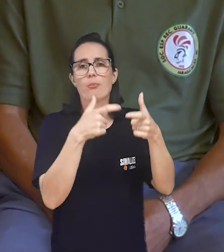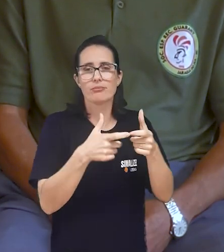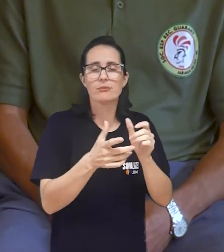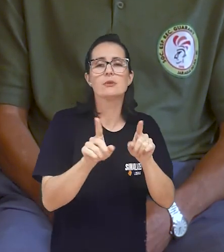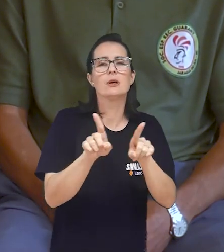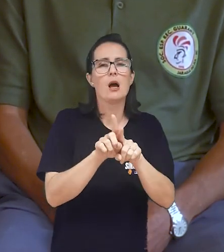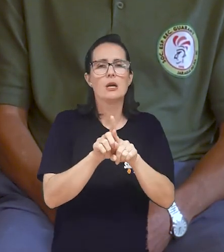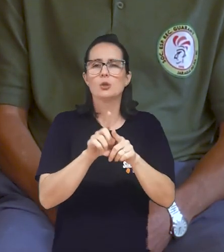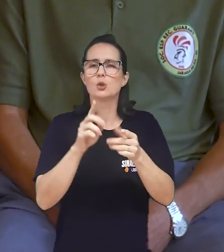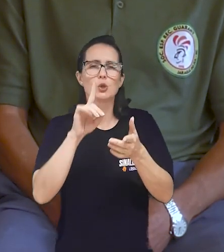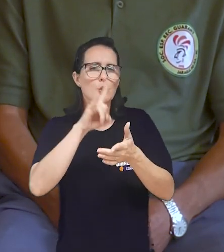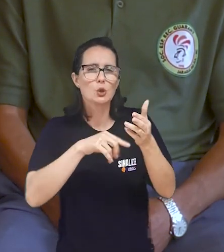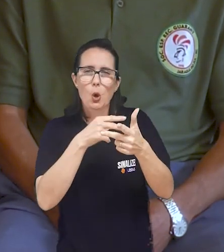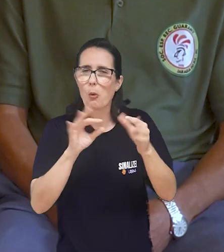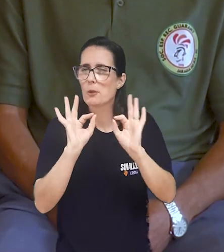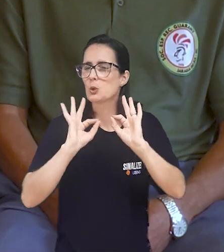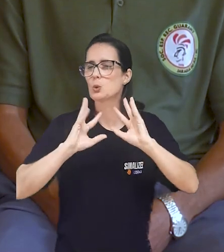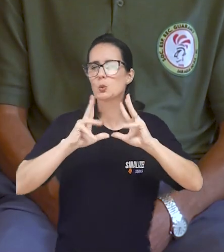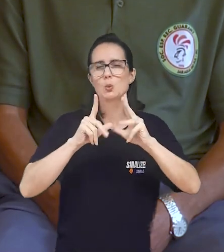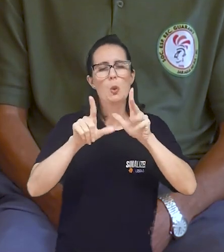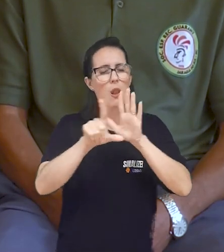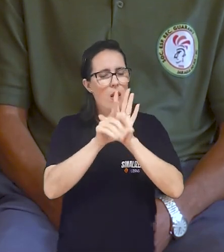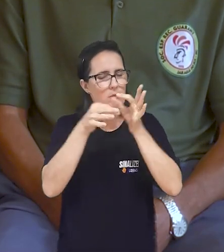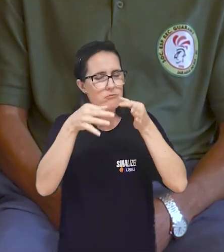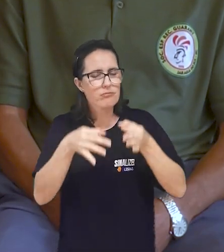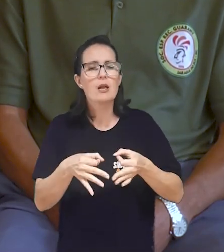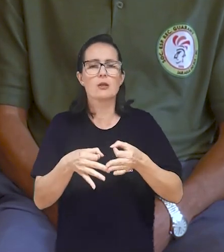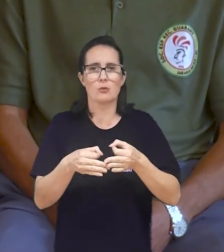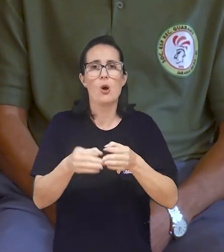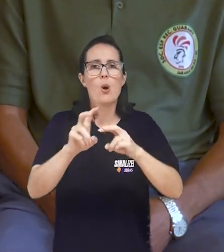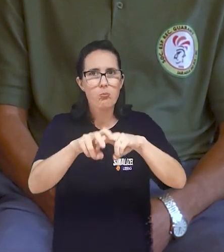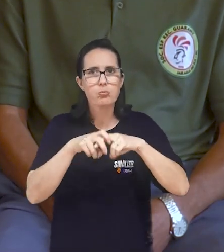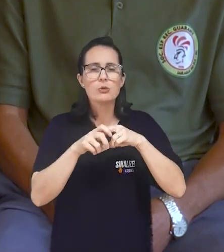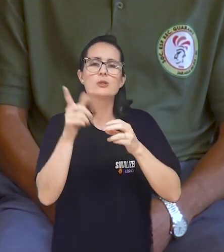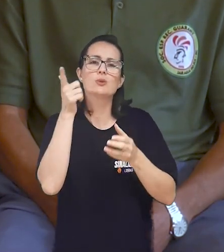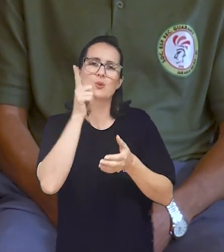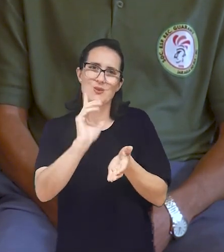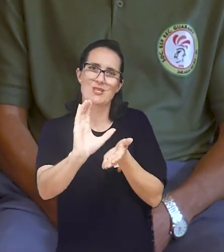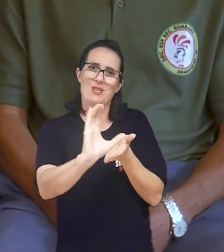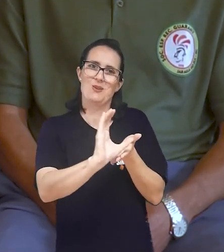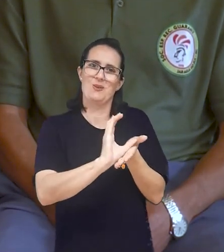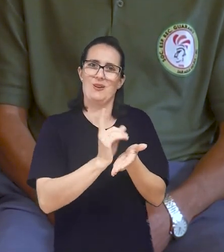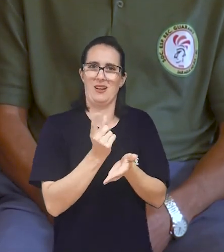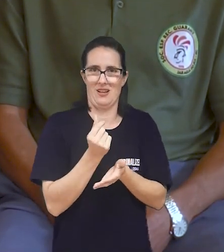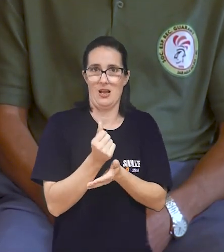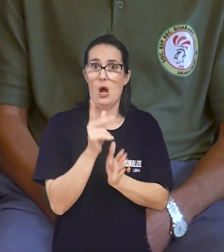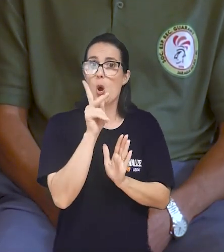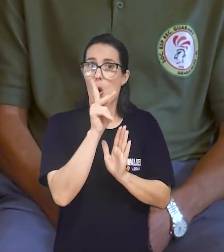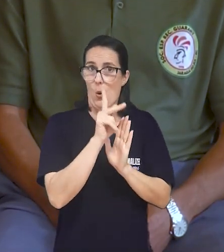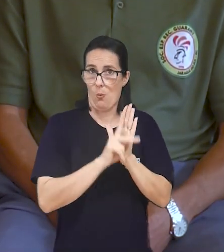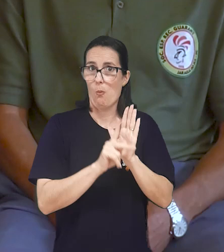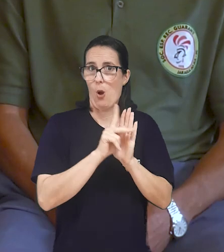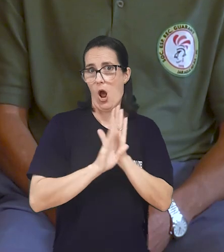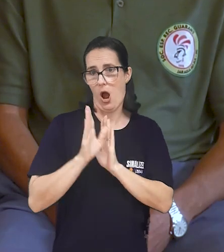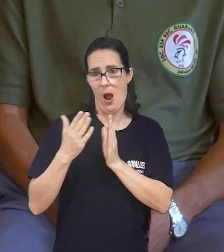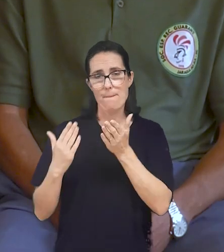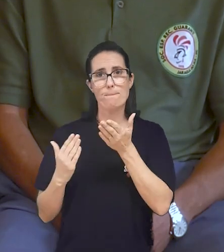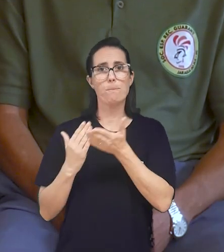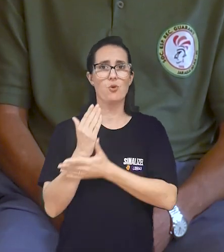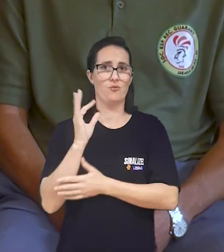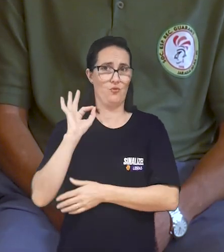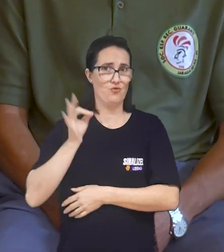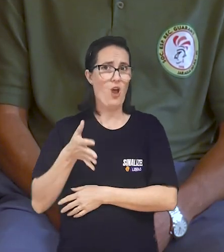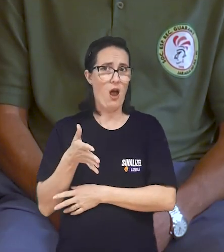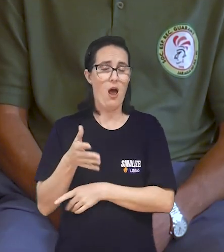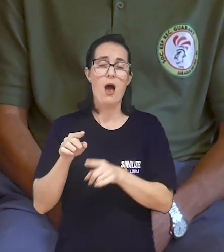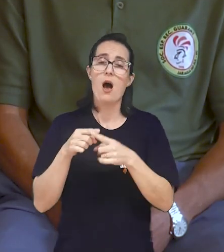tudo certinho, papelada. Através disso a gente conseguiu também essa captação desse recurso ali. No caso, o projeto